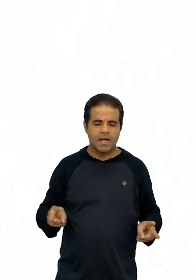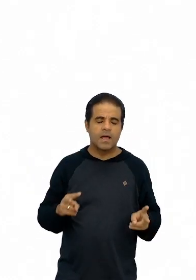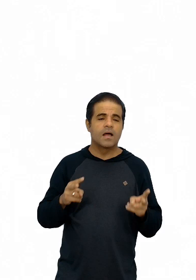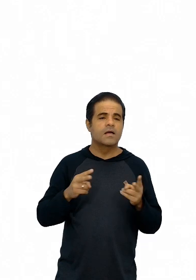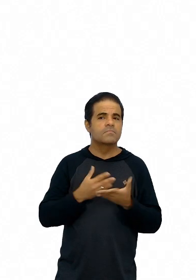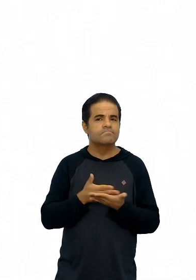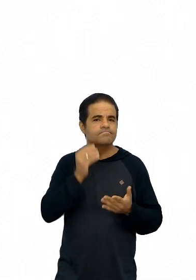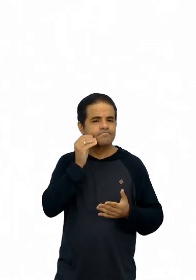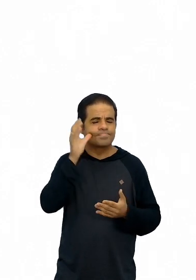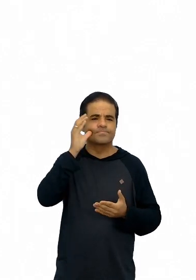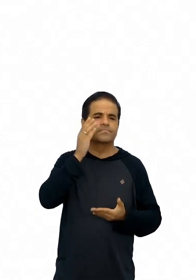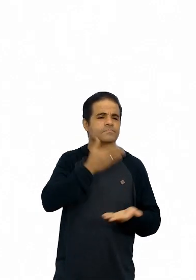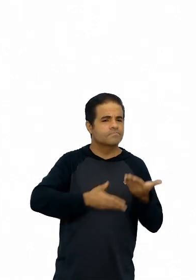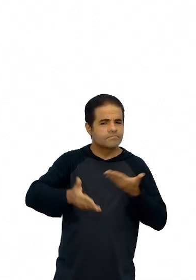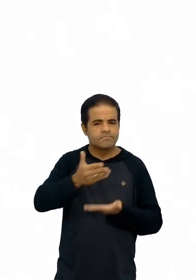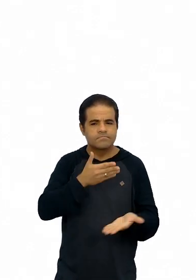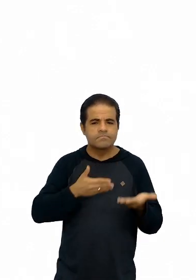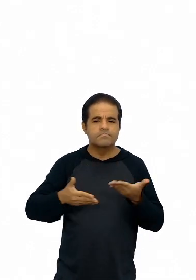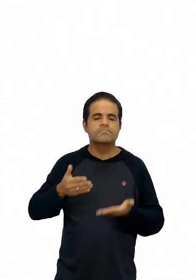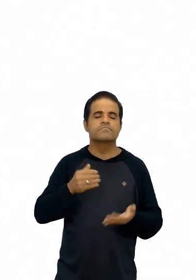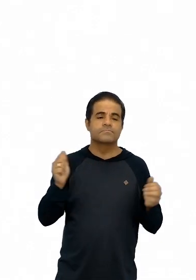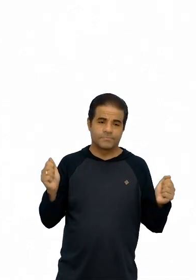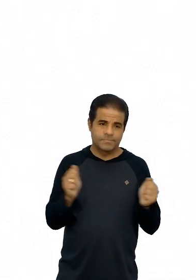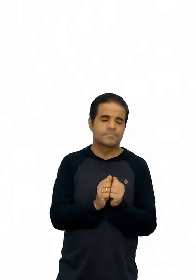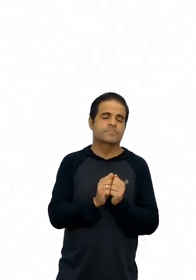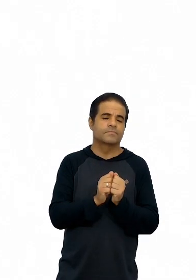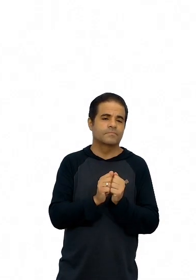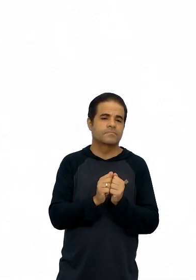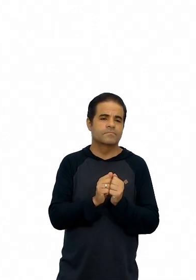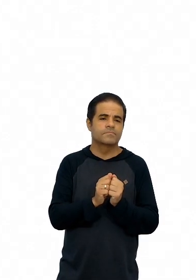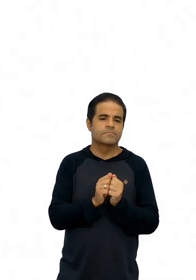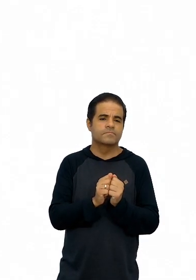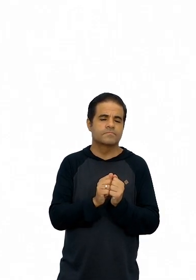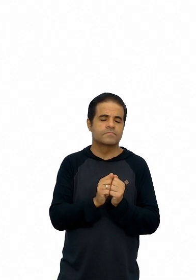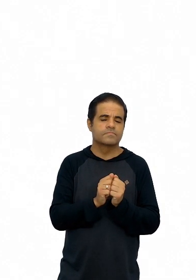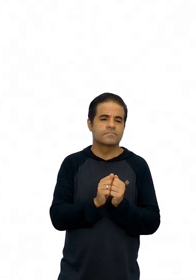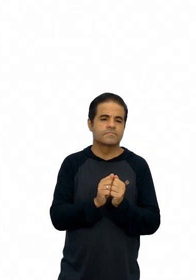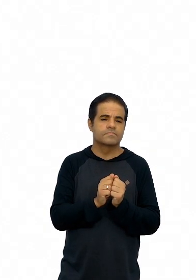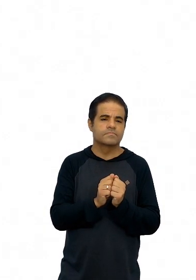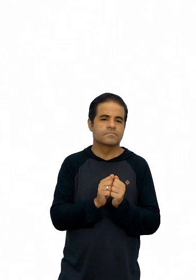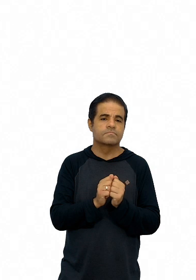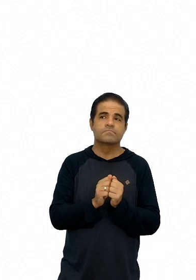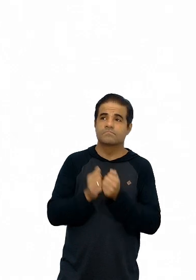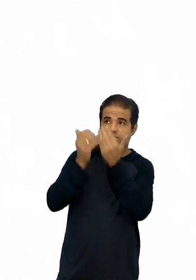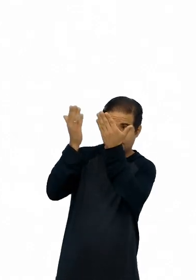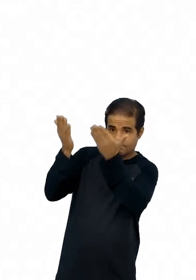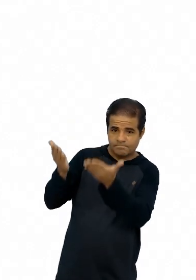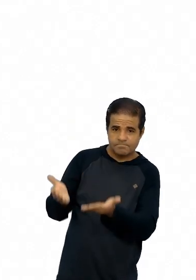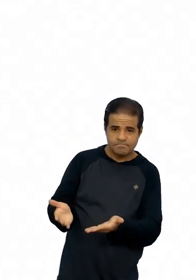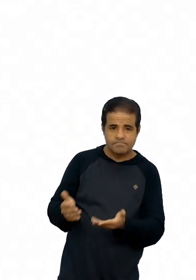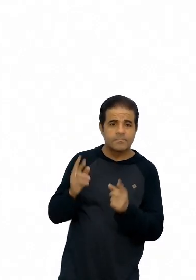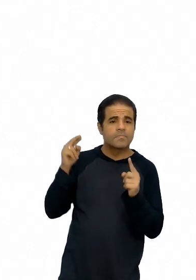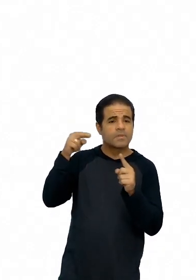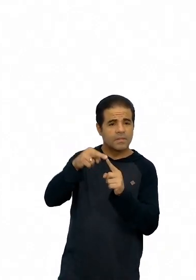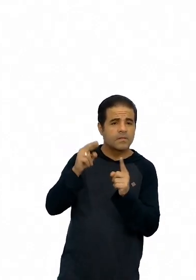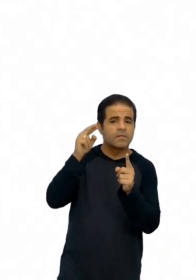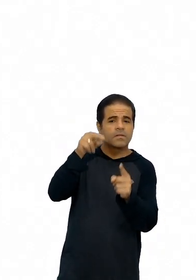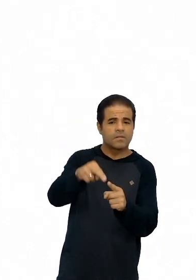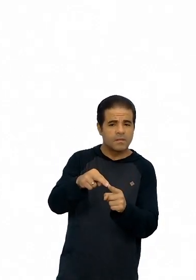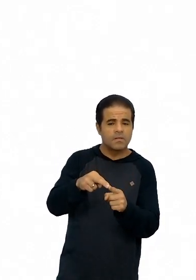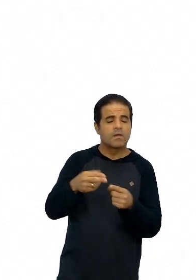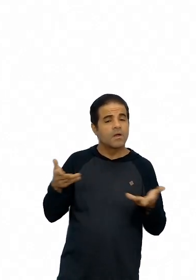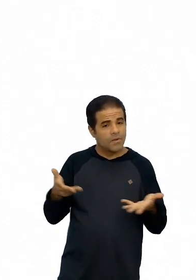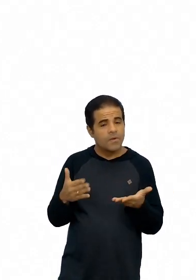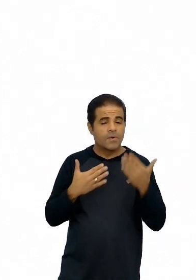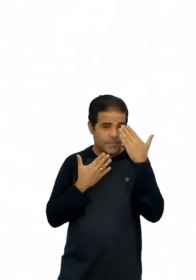com os conhecimentos de vocês, tá? Então, a gente deixa aqui todas as nossas referências,